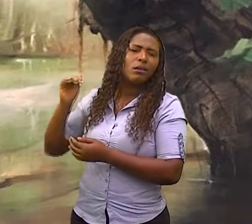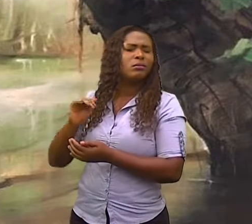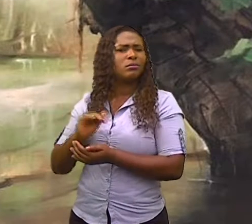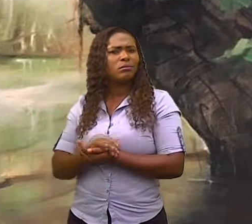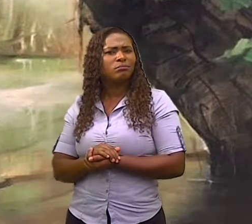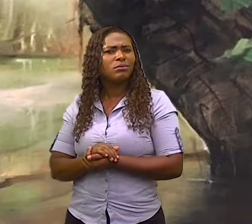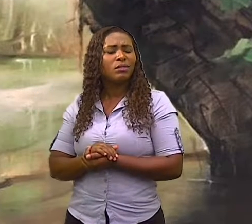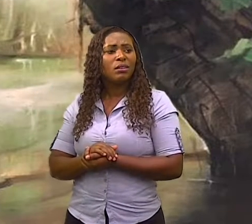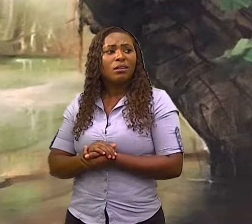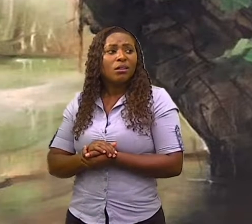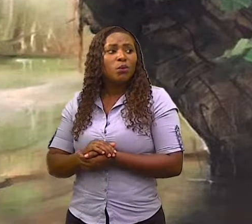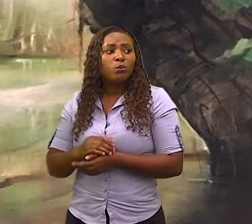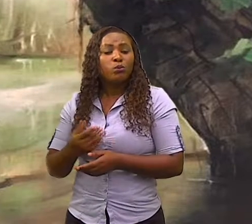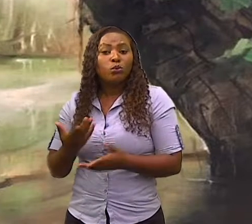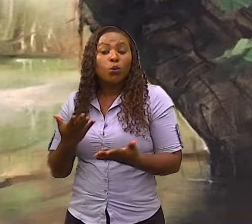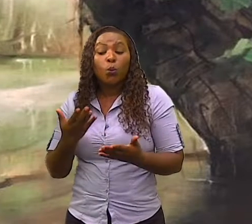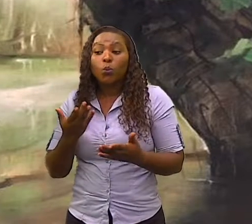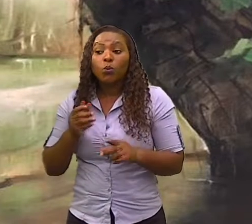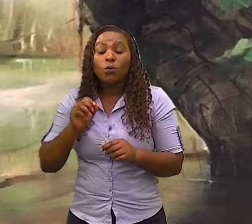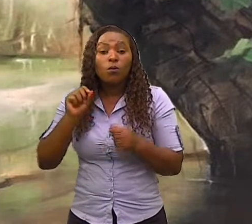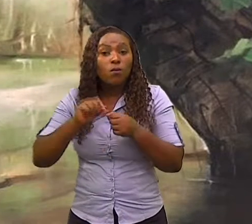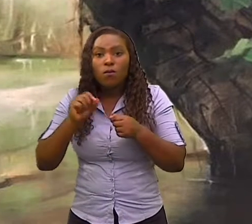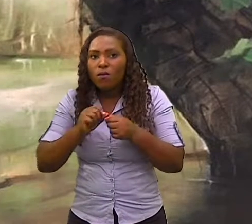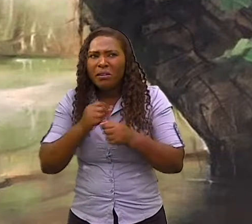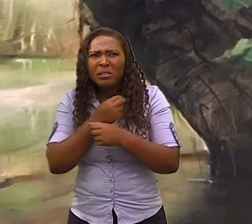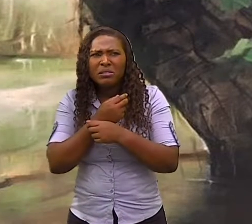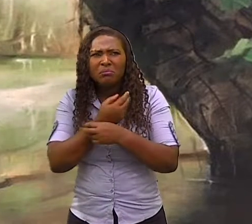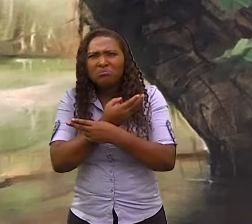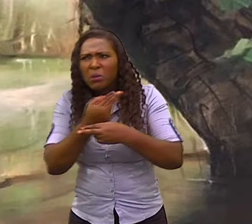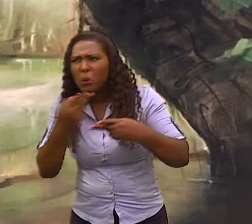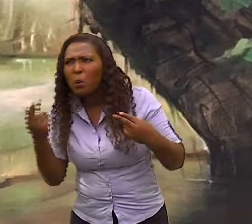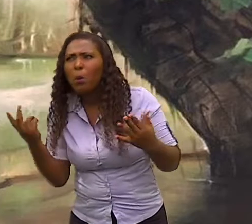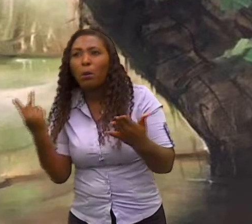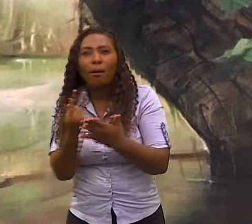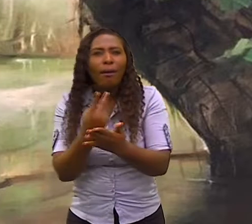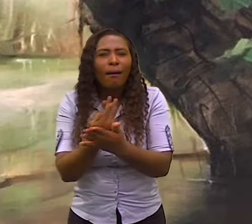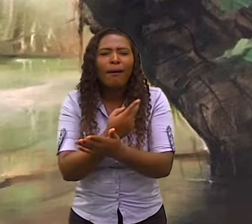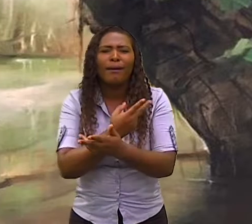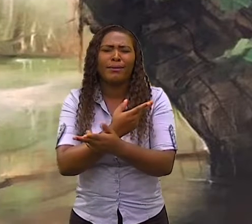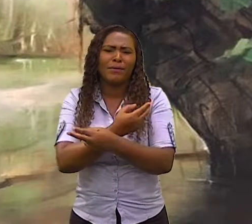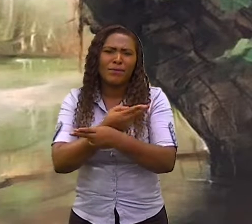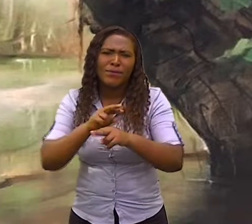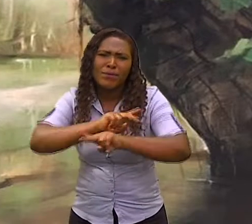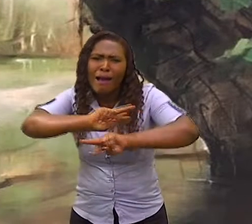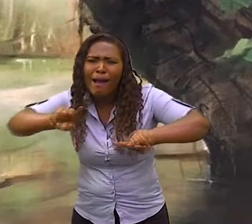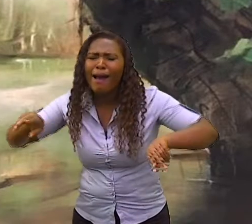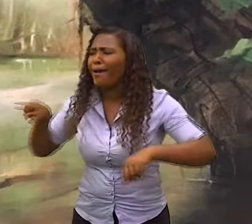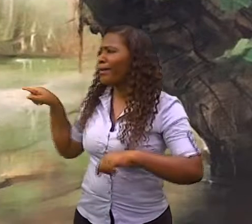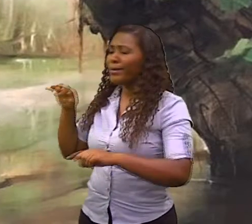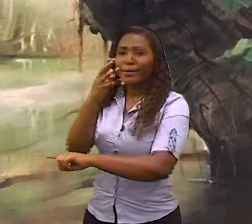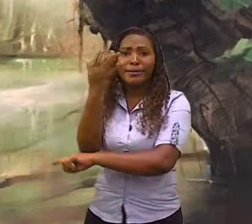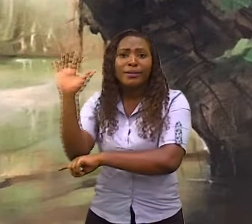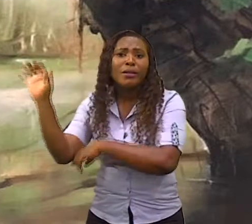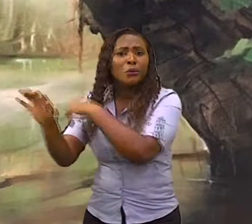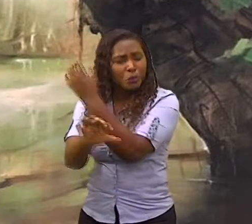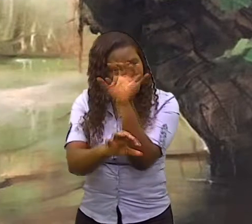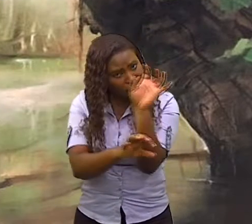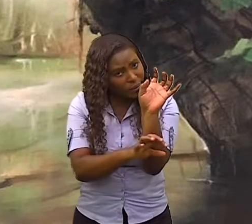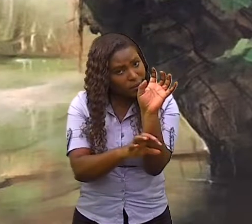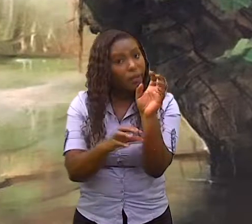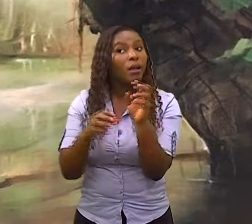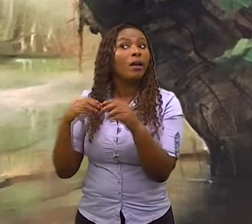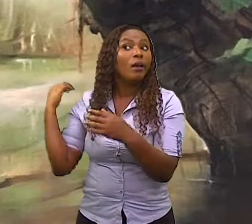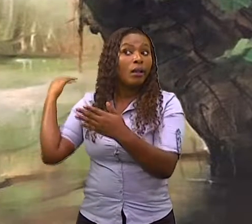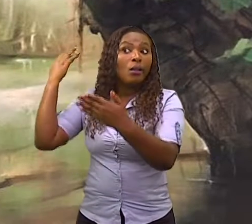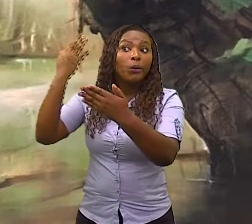O Brasil, ou seja, a nossa natureza, ou o nosso povo, o nosso espaço, pensa no espaço onde você está, onde você